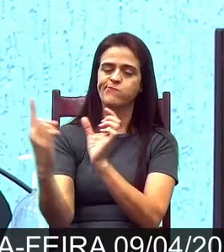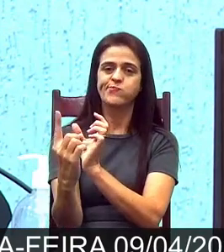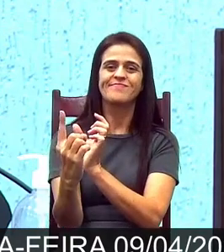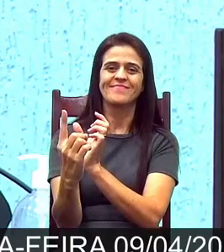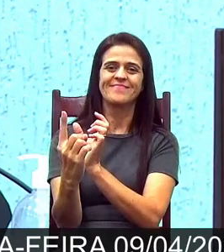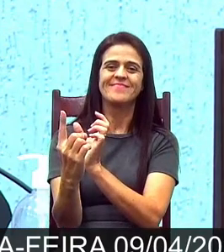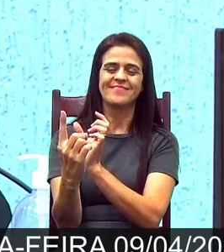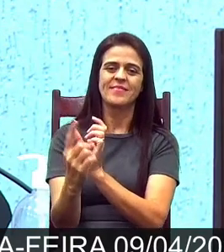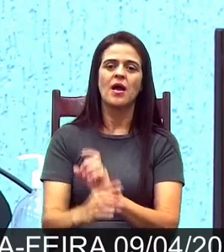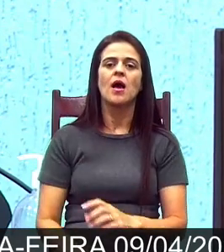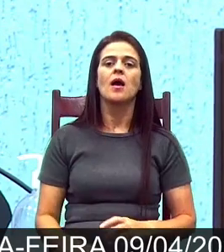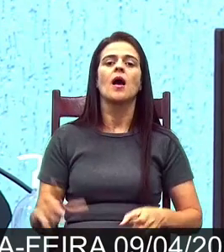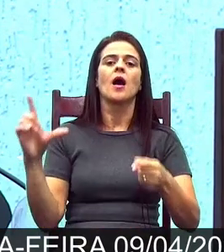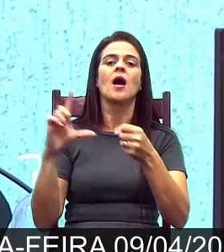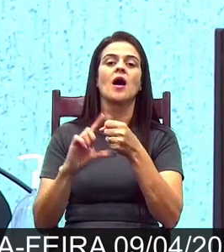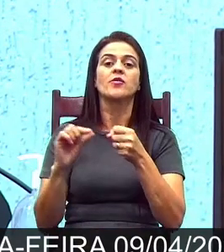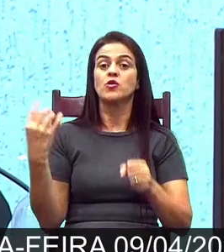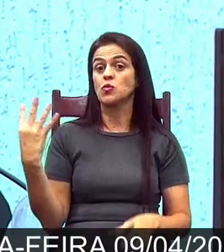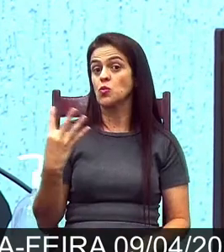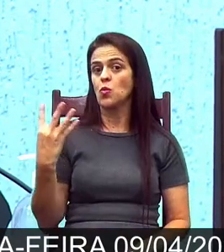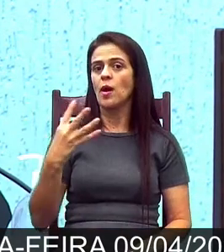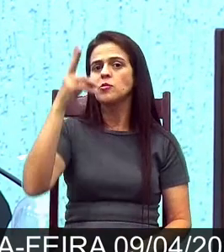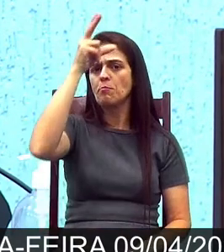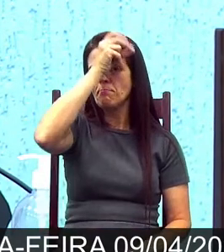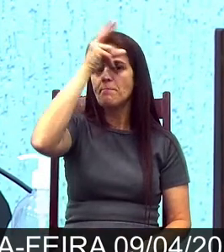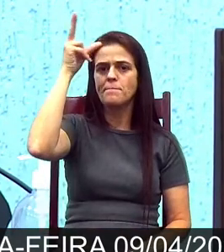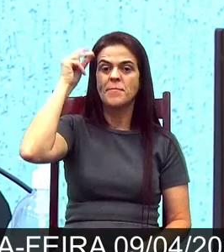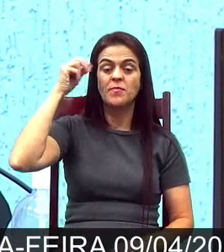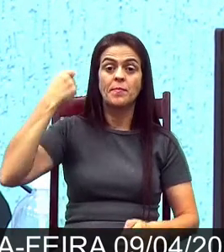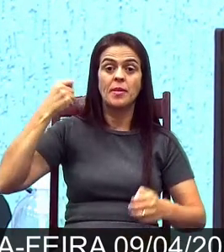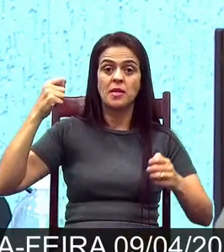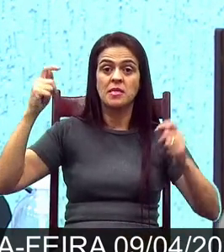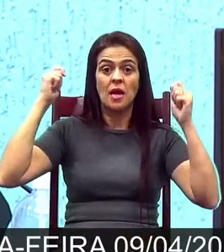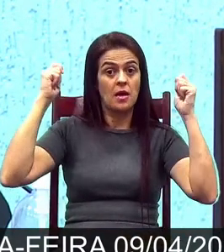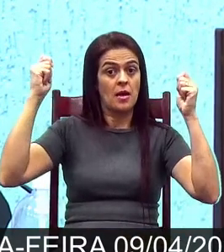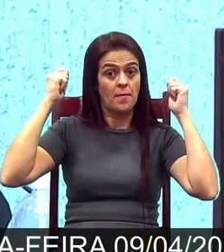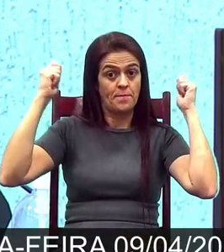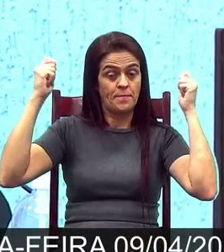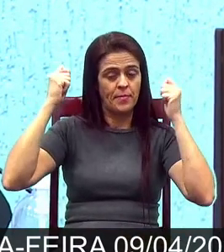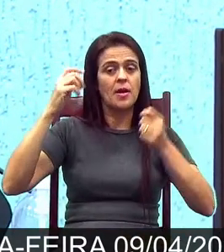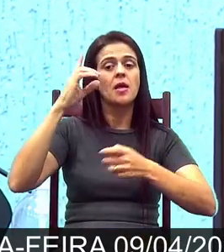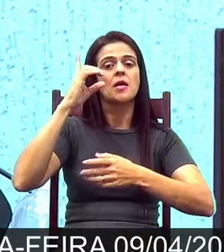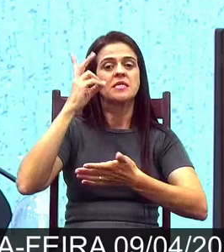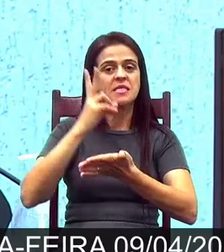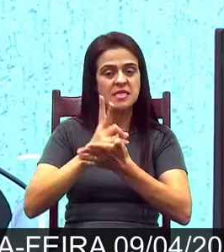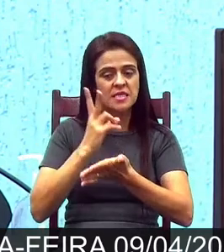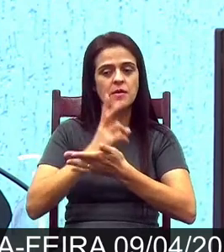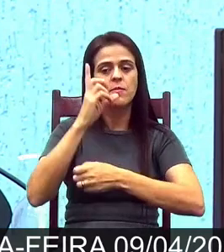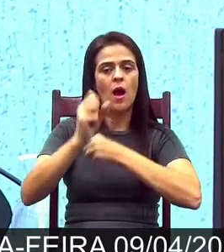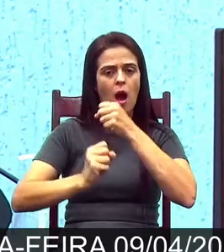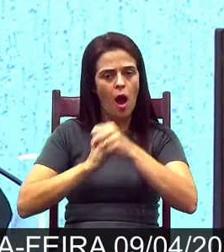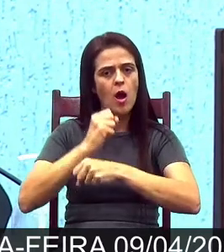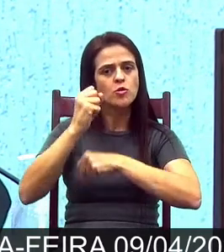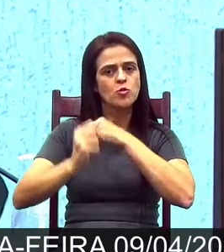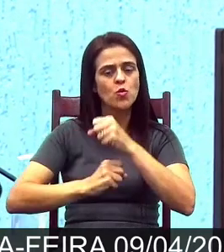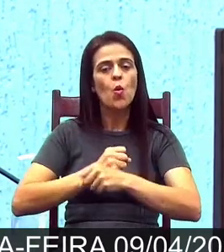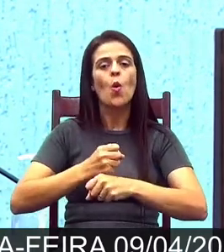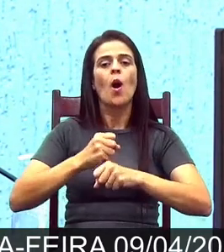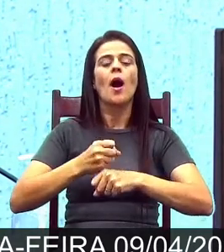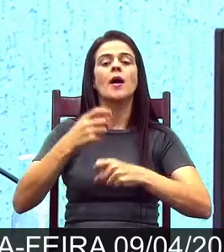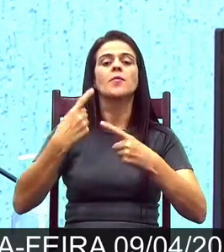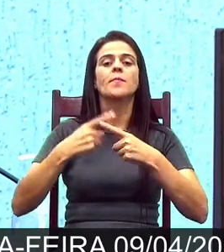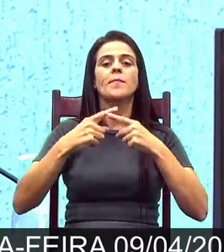Fica a Prefeitura Municipal de Catalão autorizada a realizar a campanha anual no estímulo doação de sangue. Esta lei entra em vigor na data de